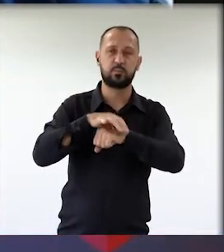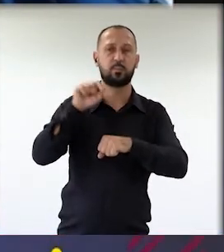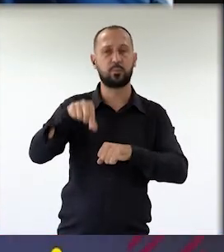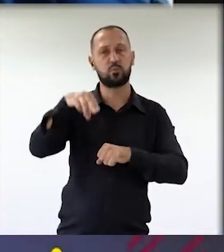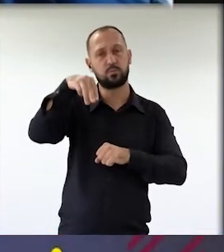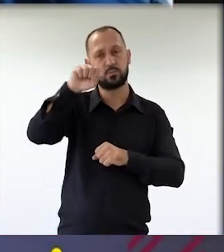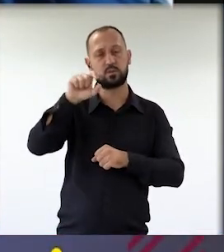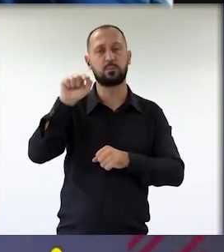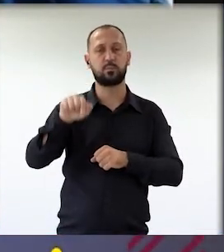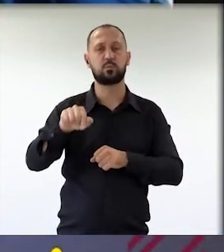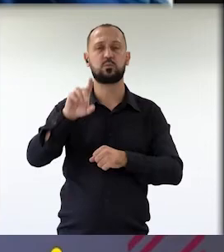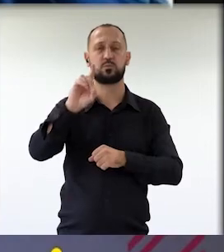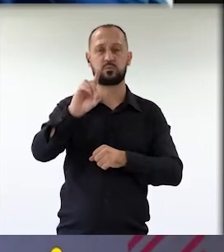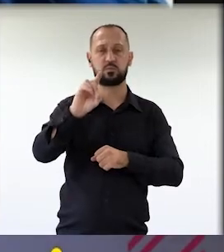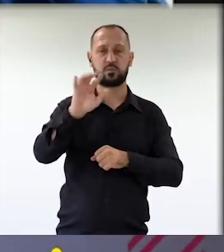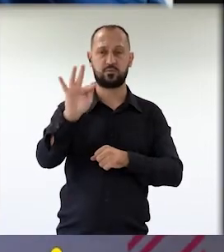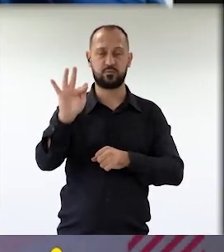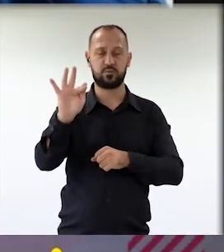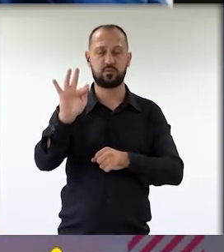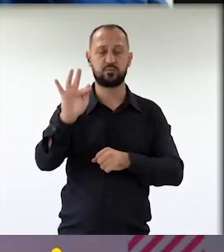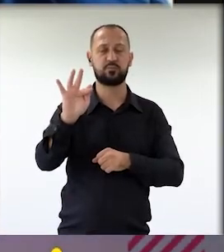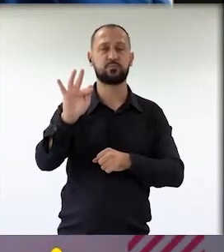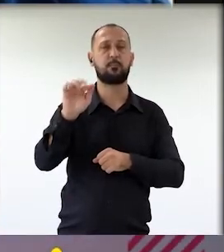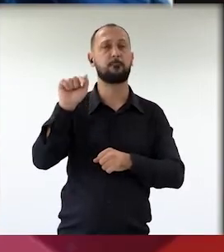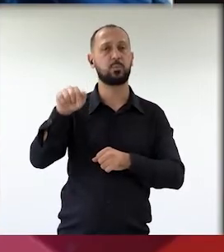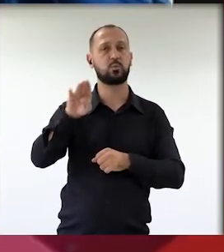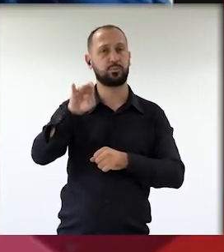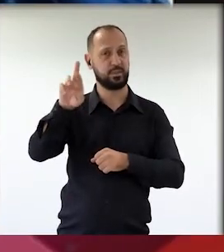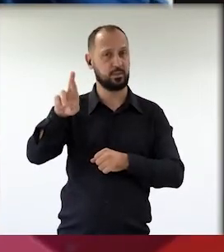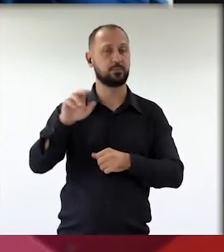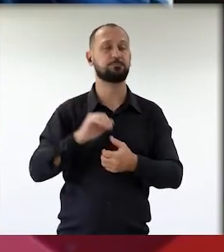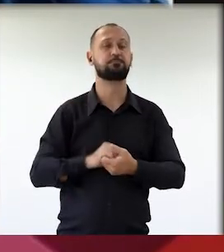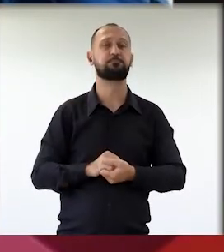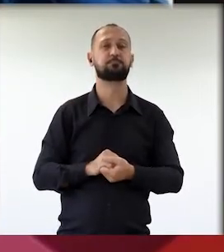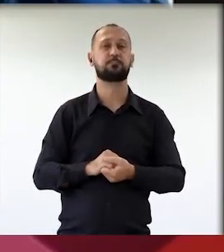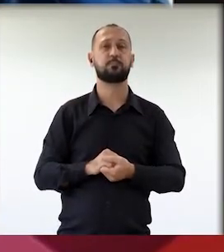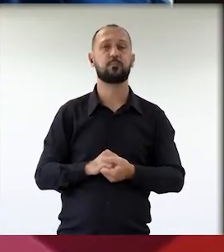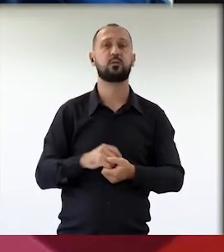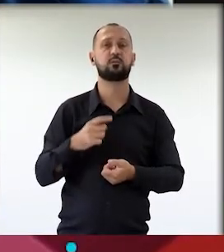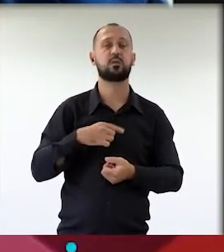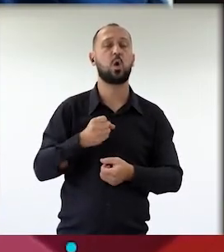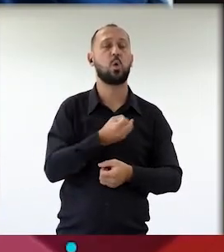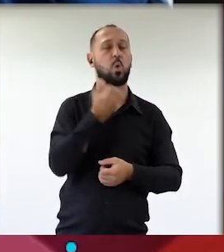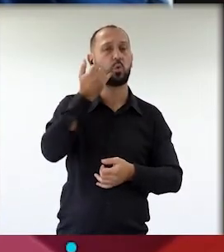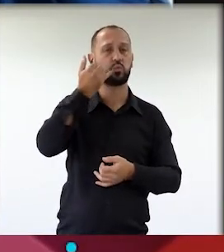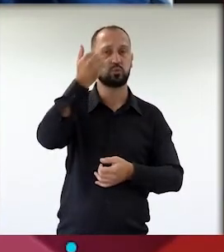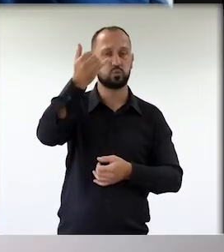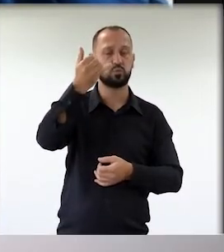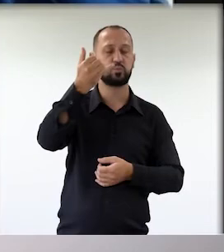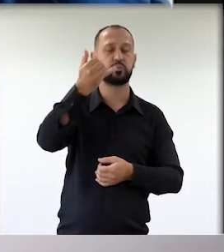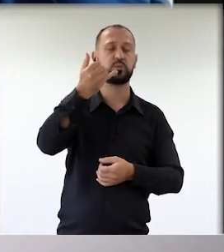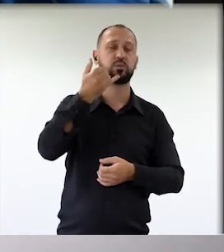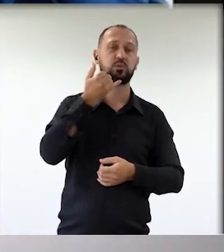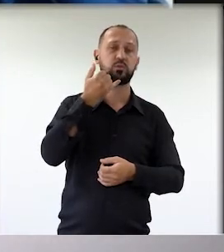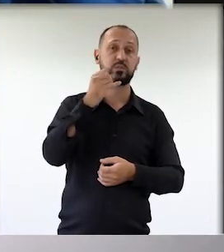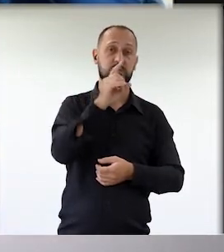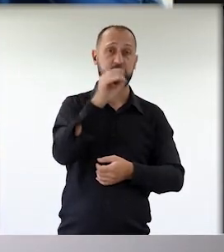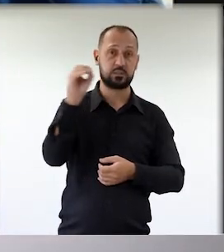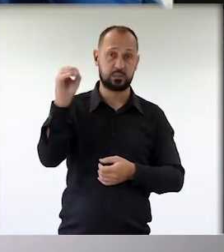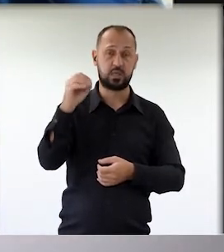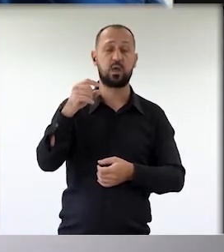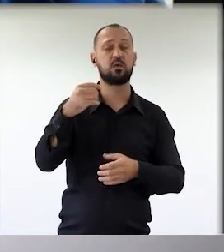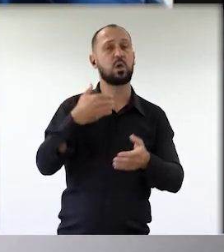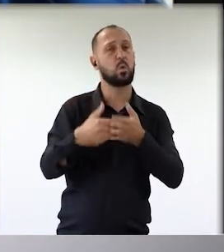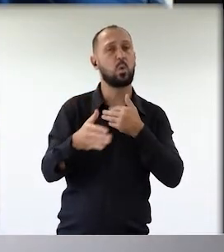www.defensoria.ms.def.br. Nós temos aí o Disque 100, que também